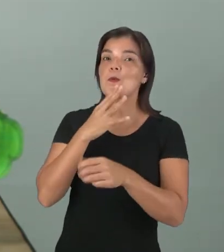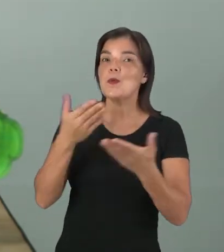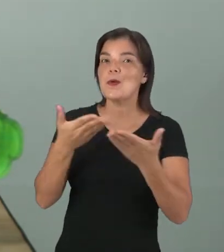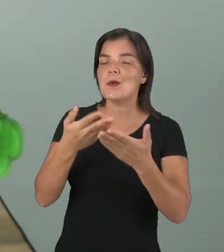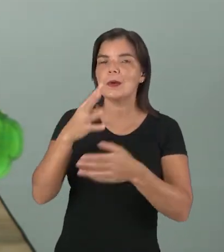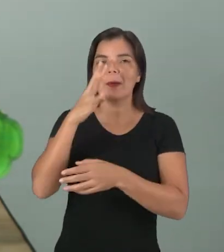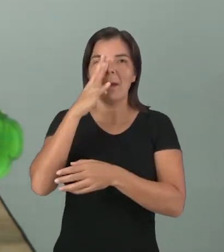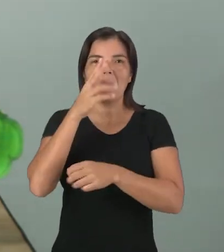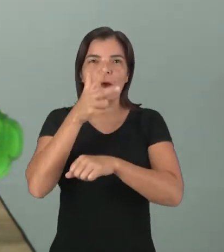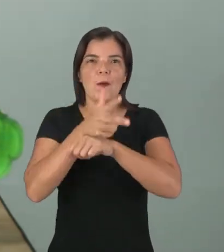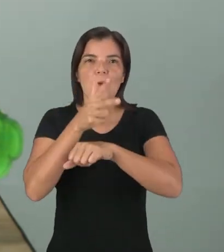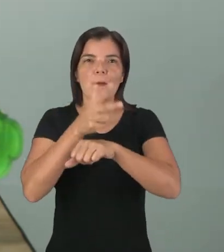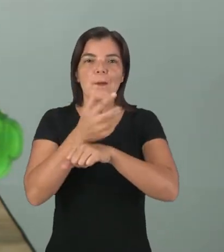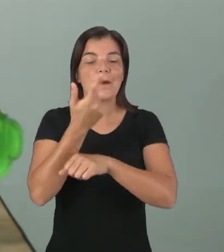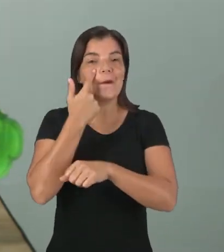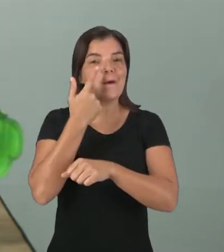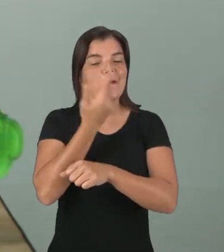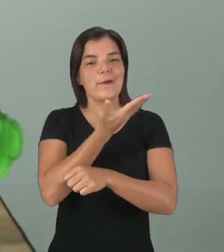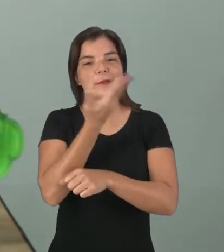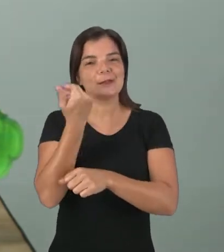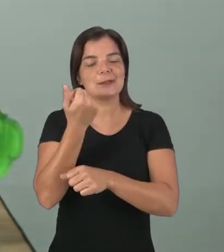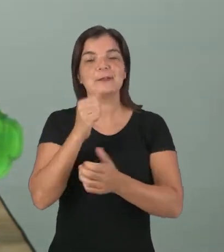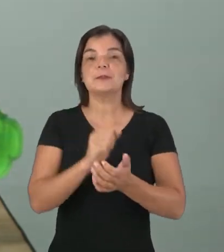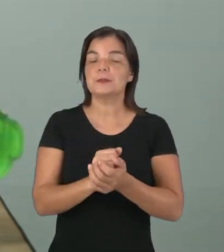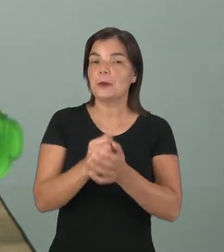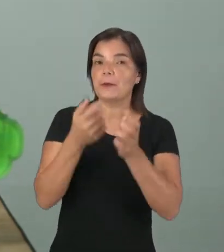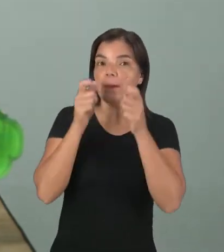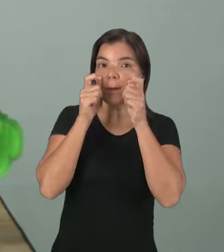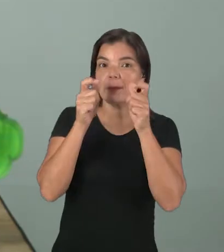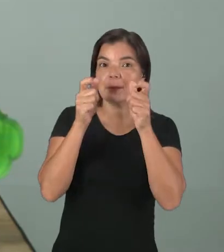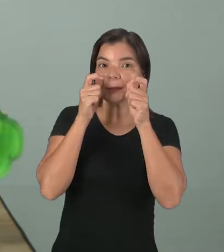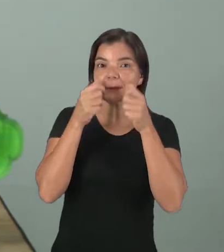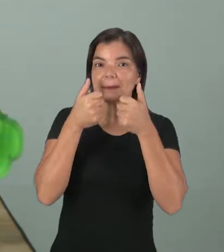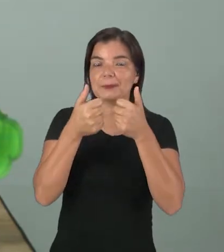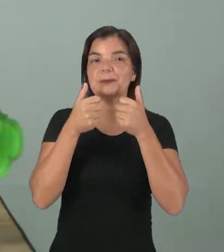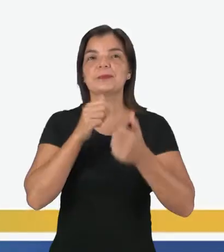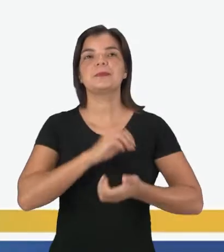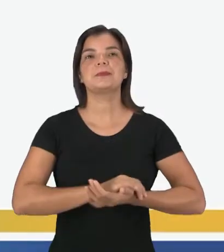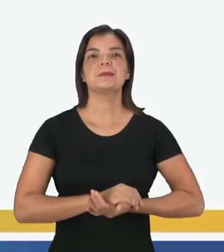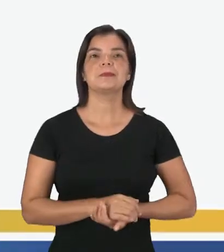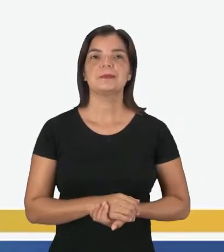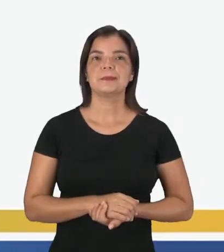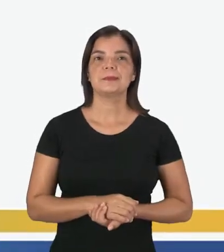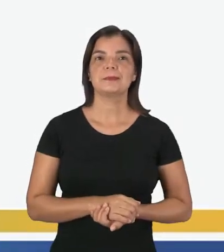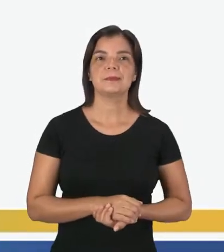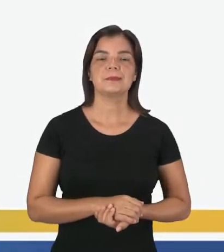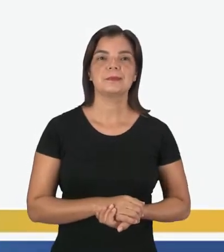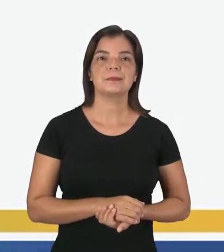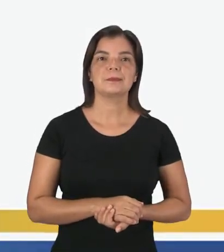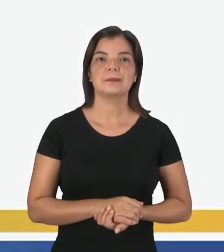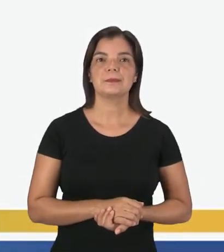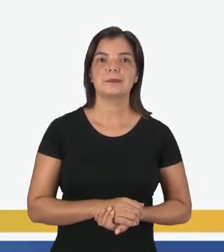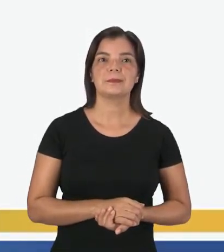Vamos assistir esse vídeo? Vem comigo e fica bastante atento, tá certo? Vamos lá!